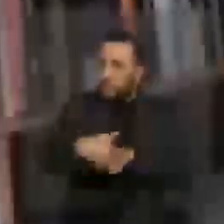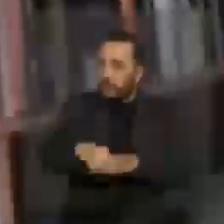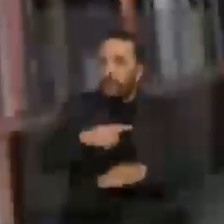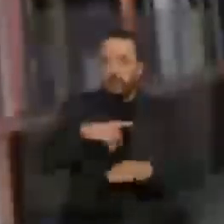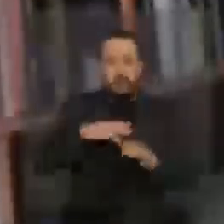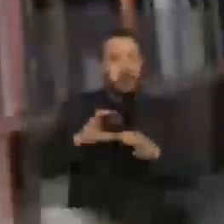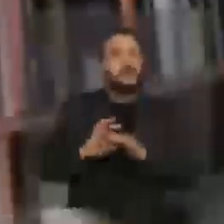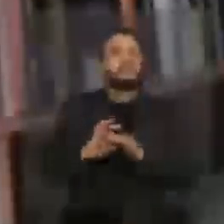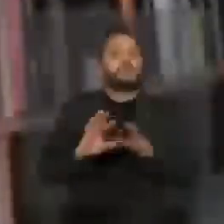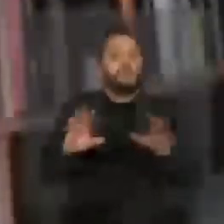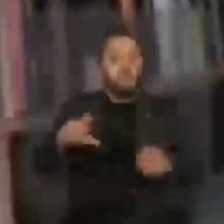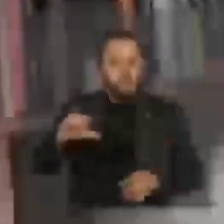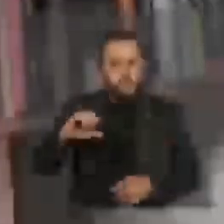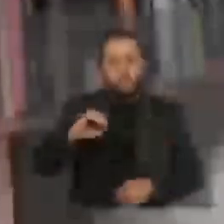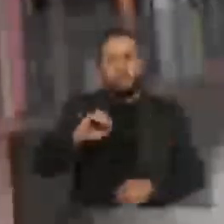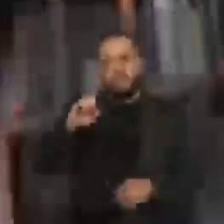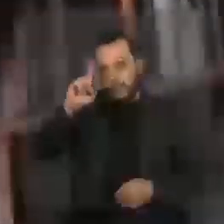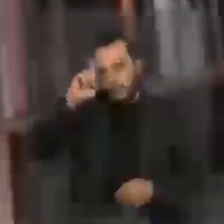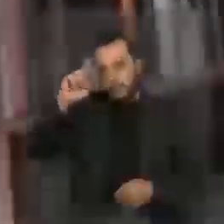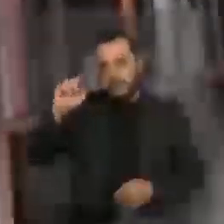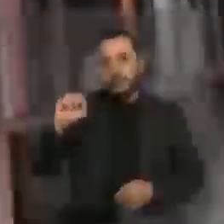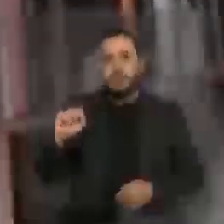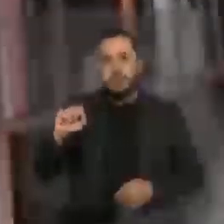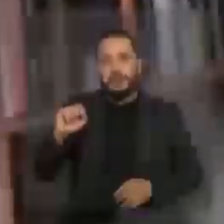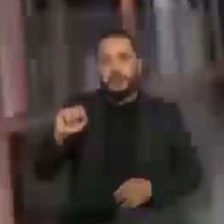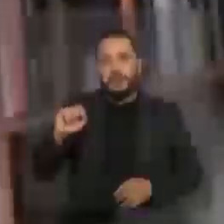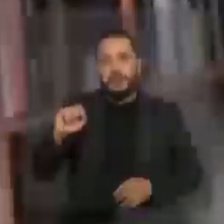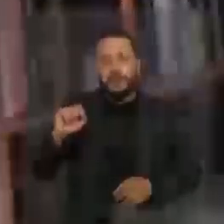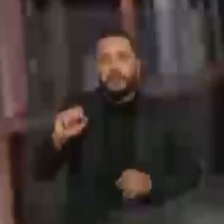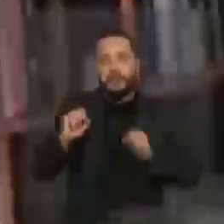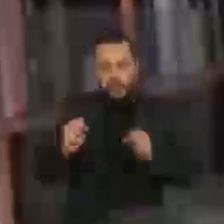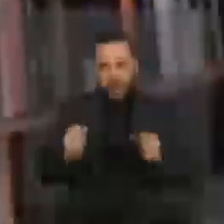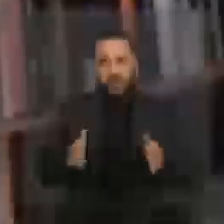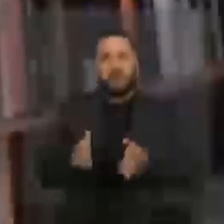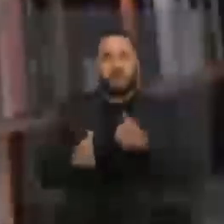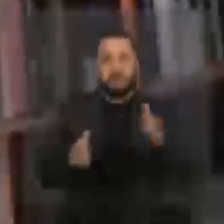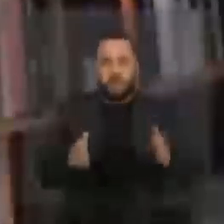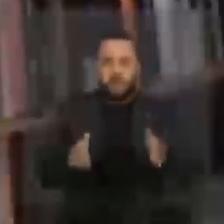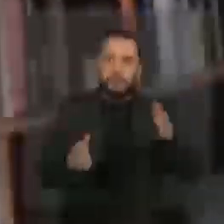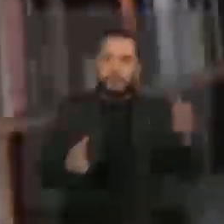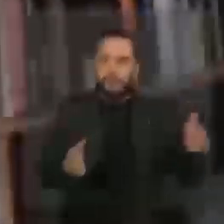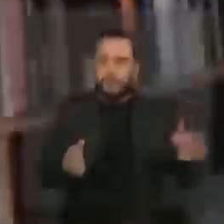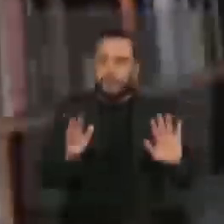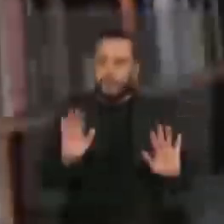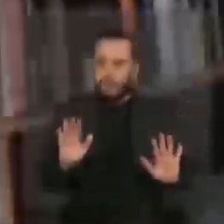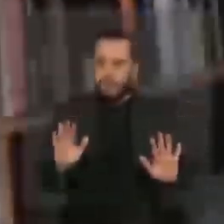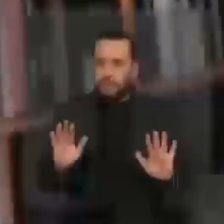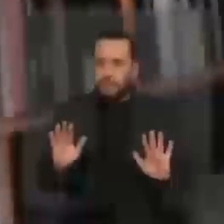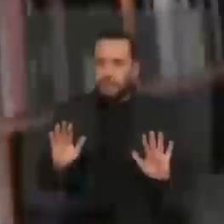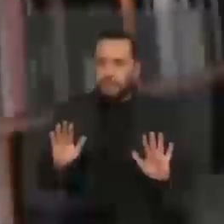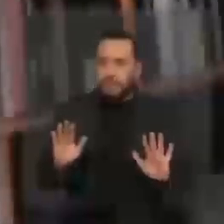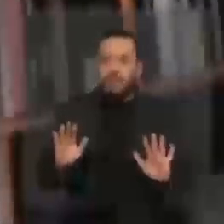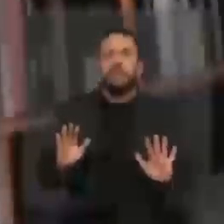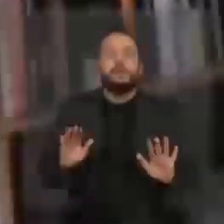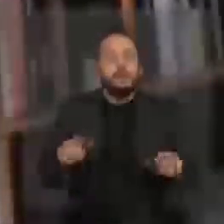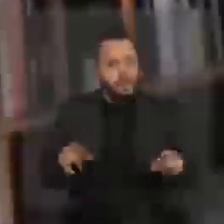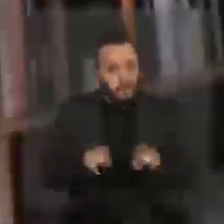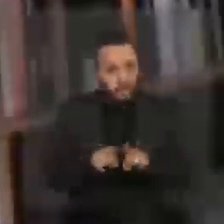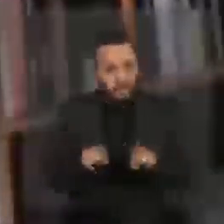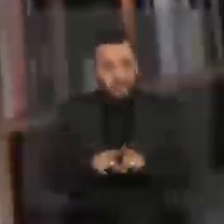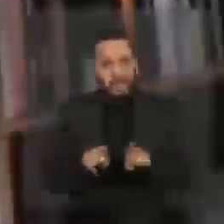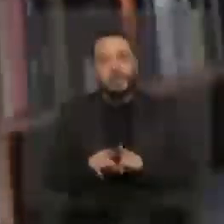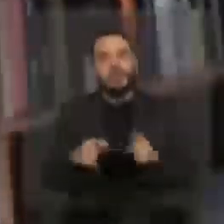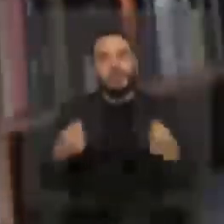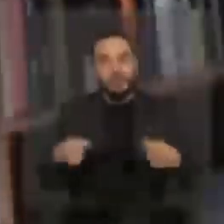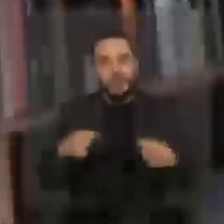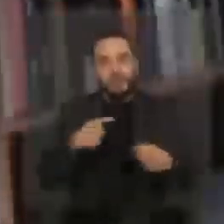autorização, né, de 90 dias, que pode ser prorrogada, agora não, que está tudo suspenso, mas essas pessoas também precisam